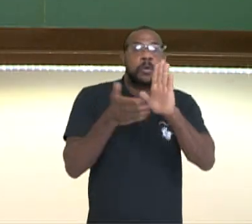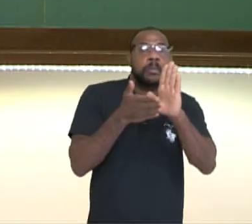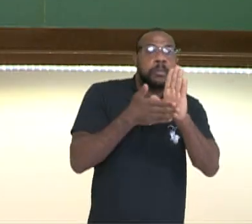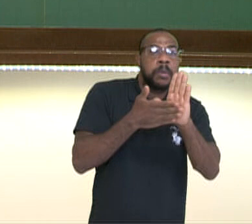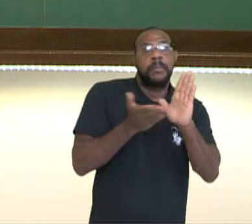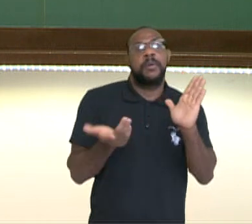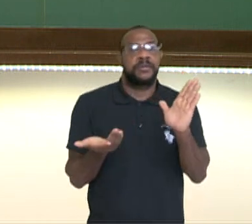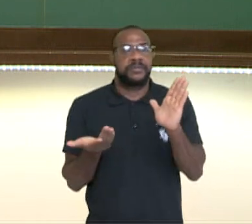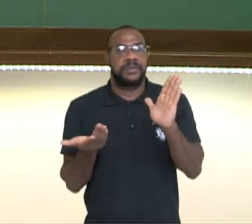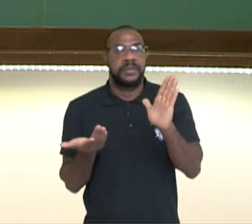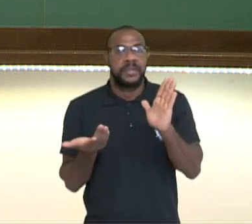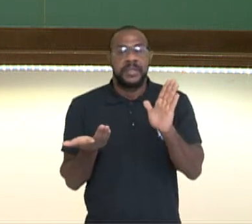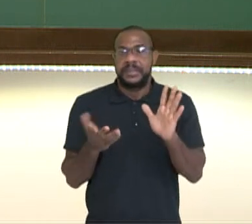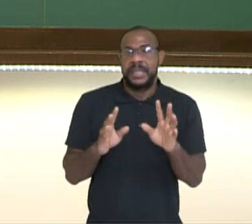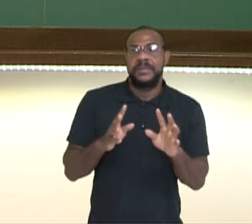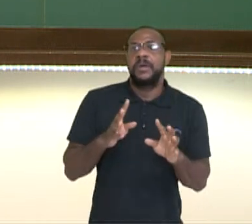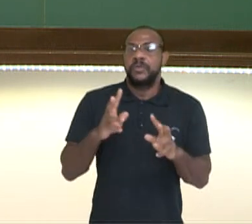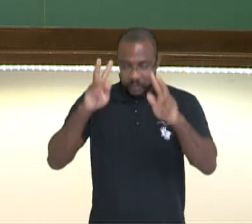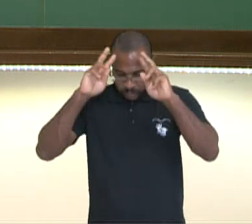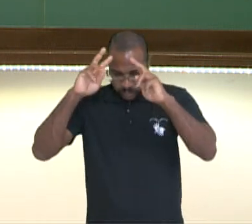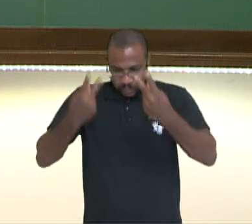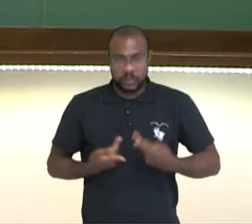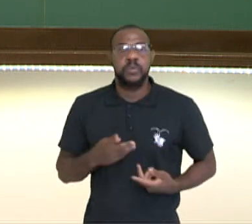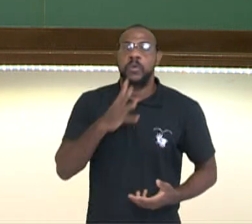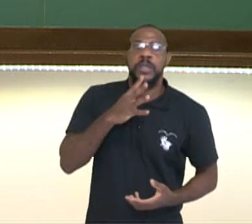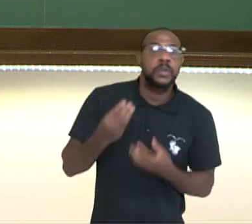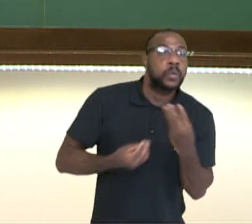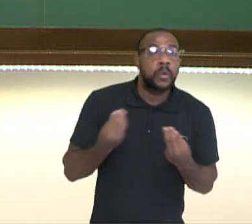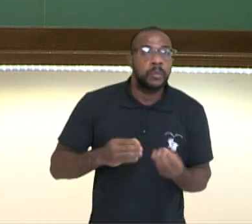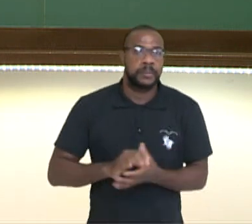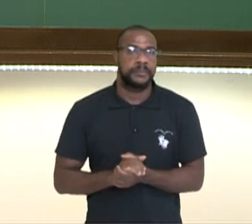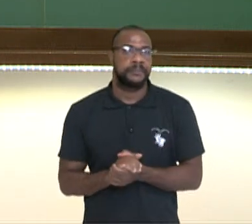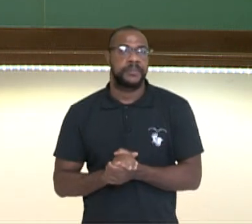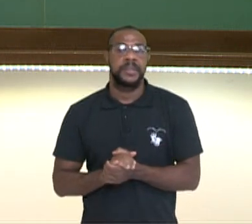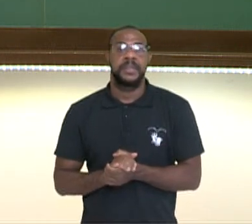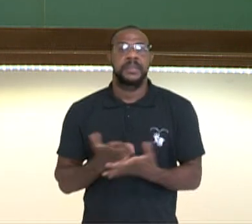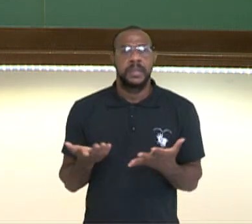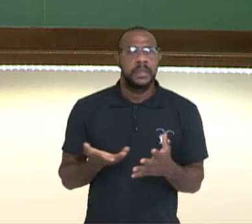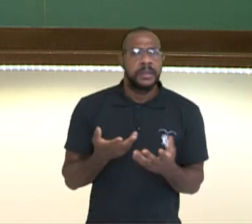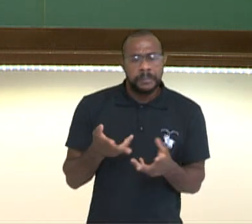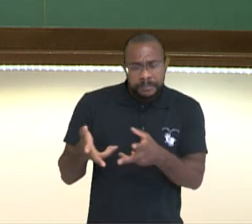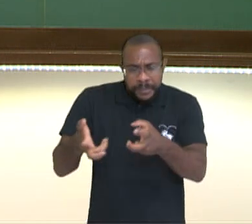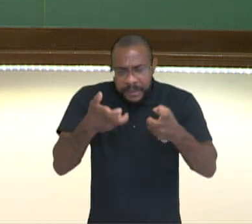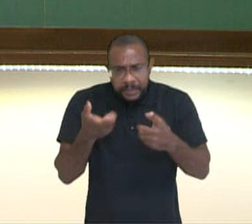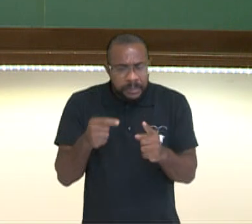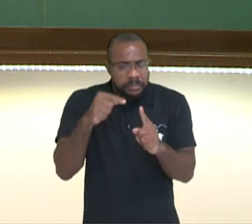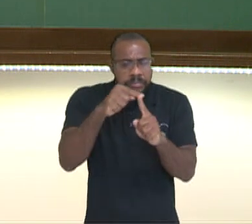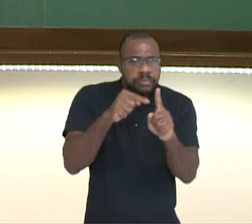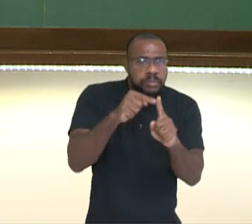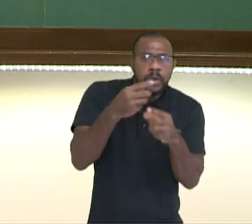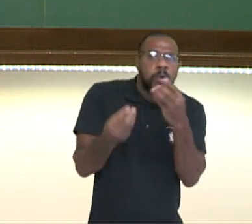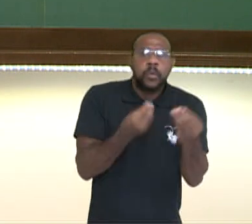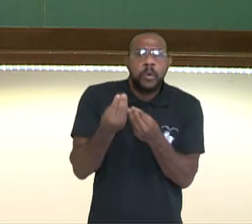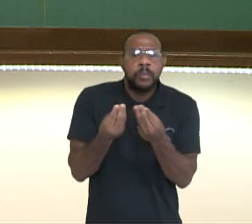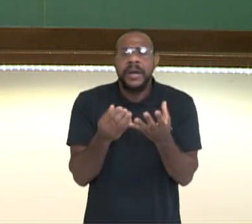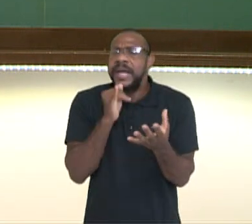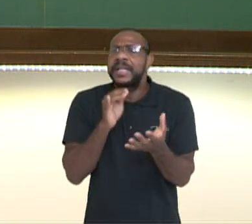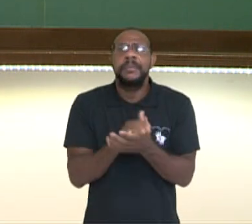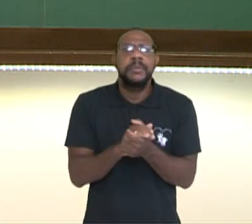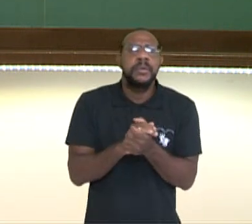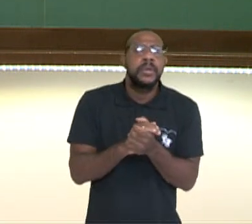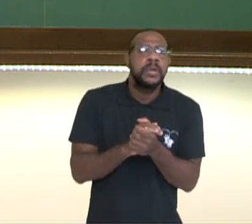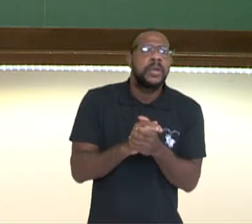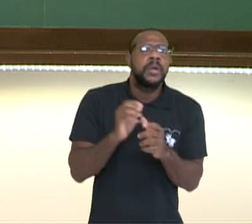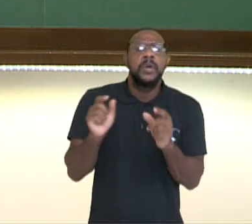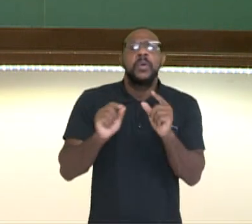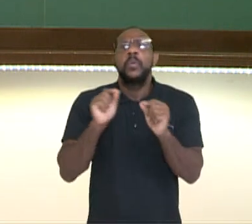por exemplo, uma dessas formas de conhecimento, um desses tipos de conhecimento, e afirme como seria, por exemplo, o ceticismo,